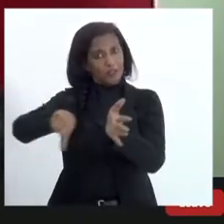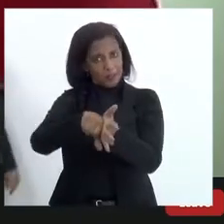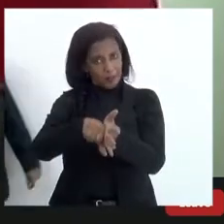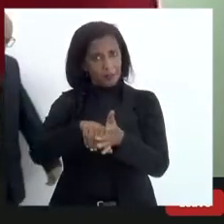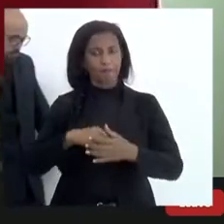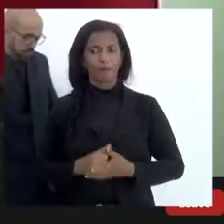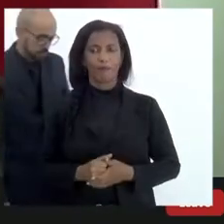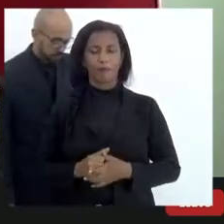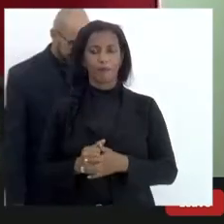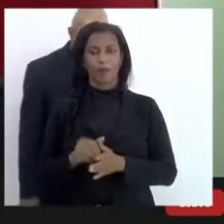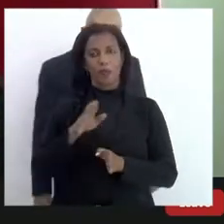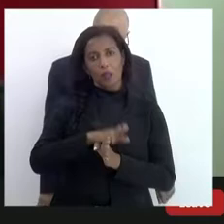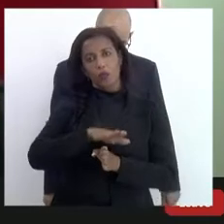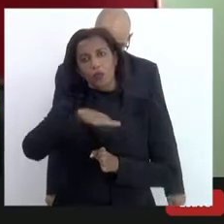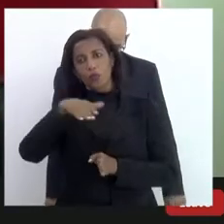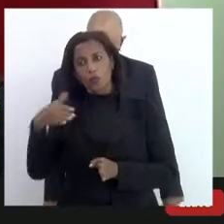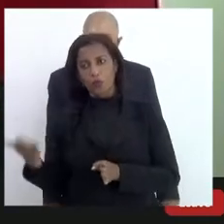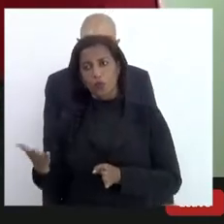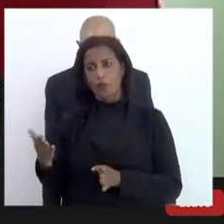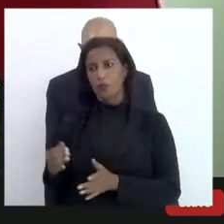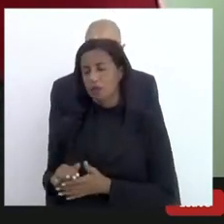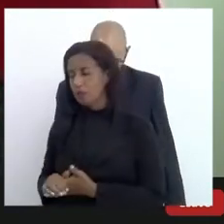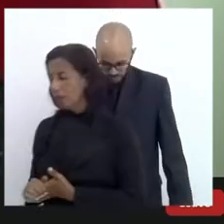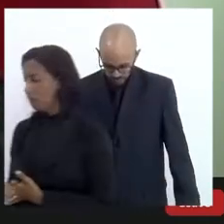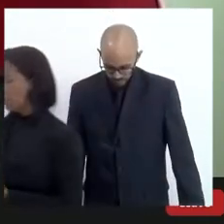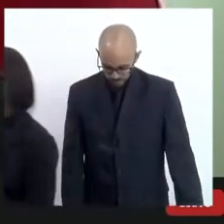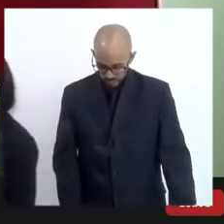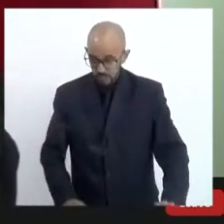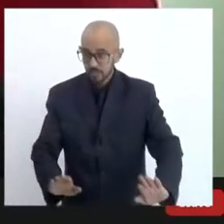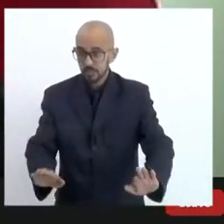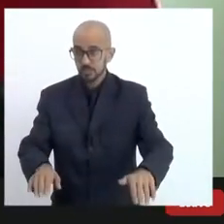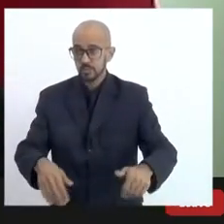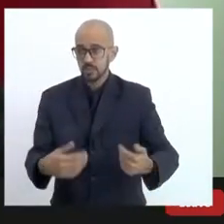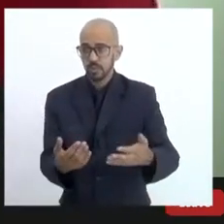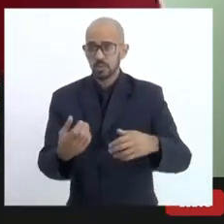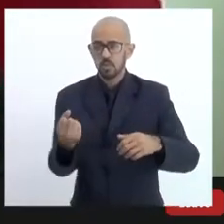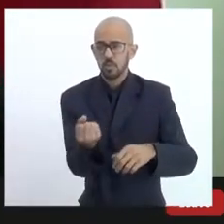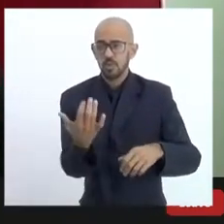né? Do outro lado, você, quando consegue fazer a denúncia, você